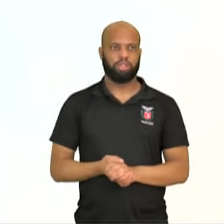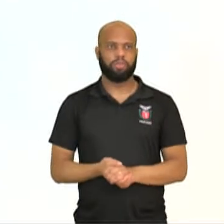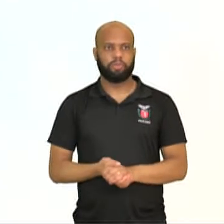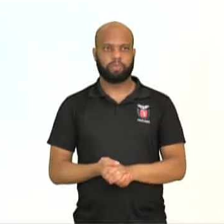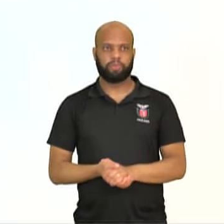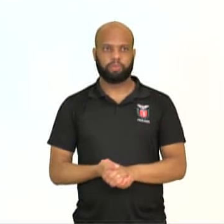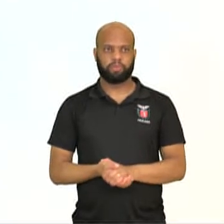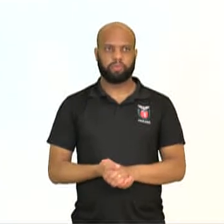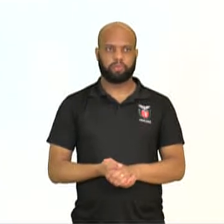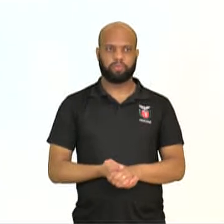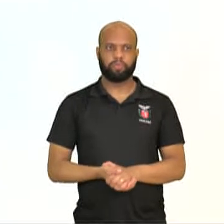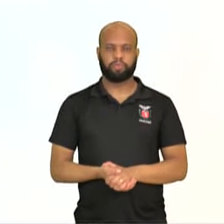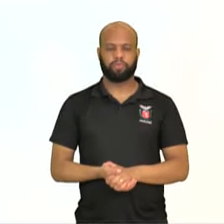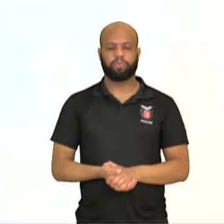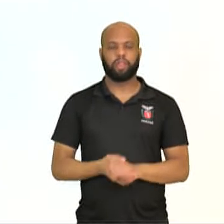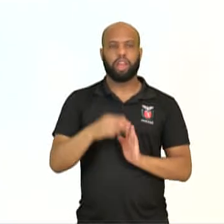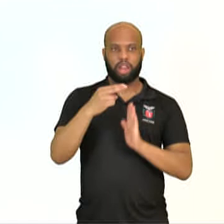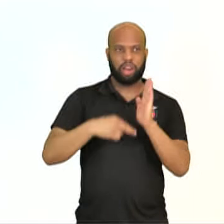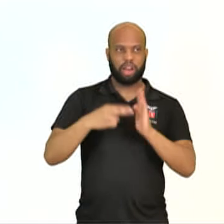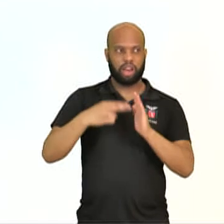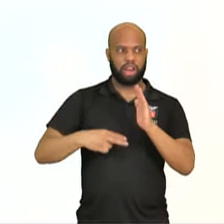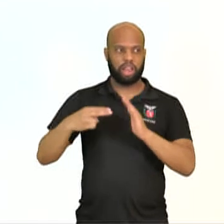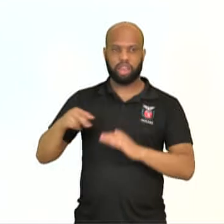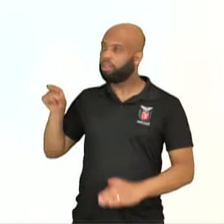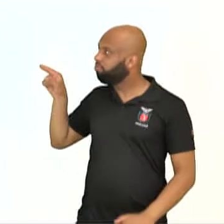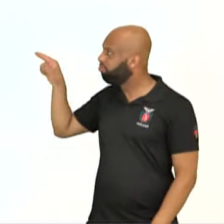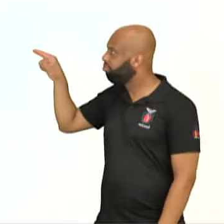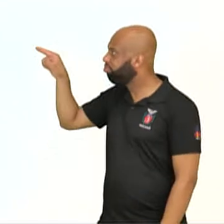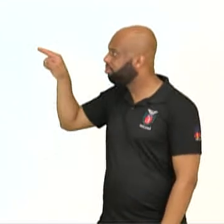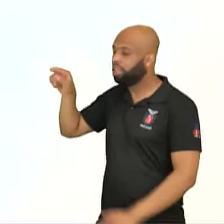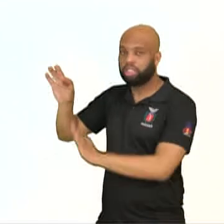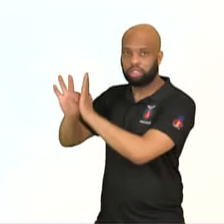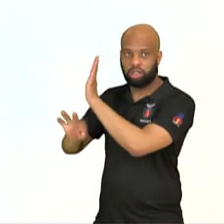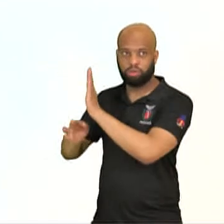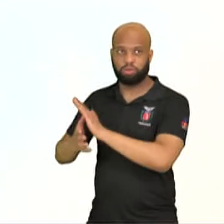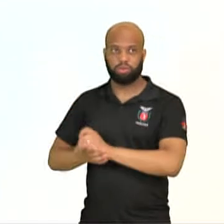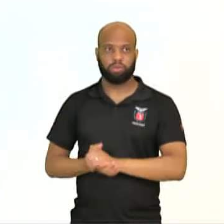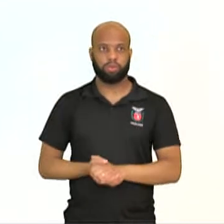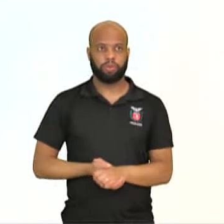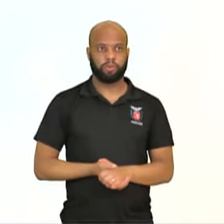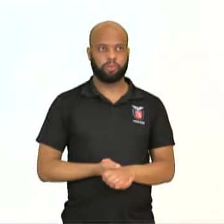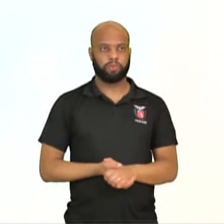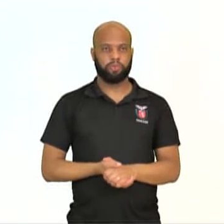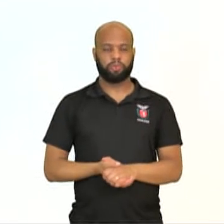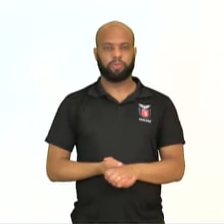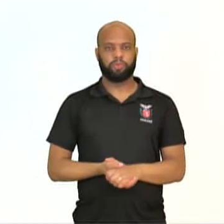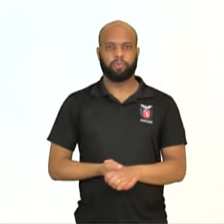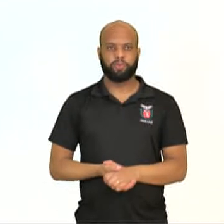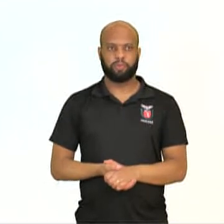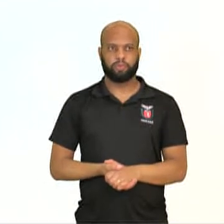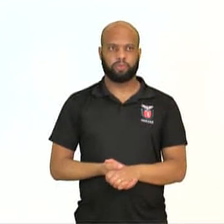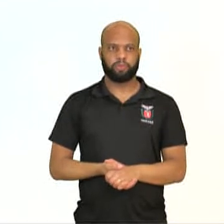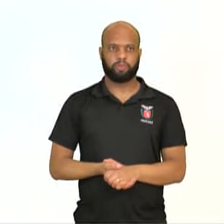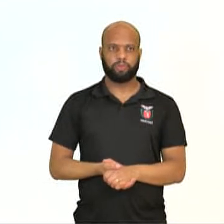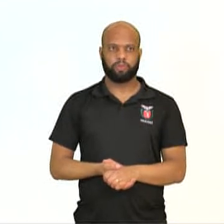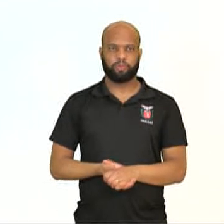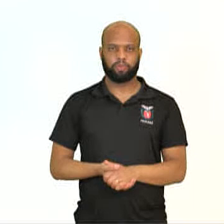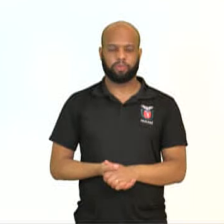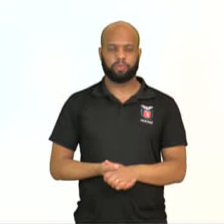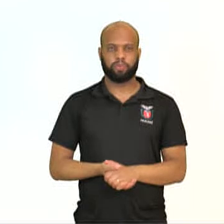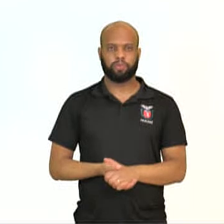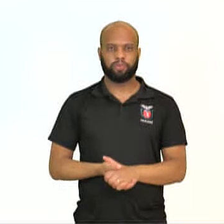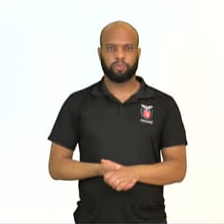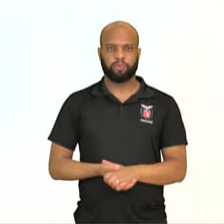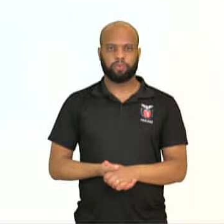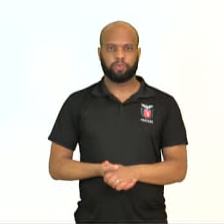la incertidumbre de no ser en el futuro. A la incertidumbre de